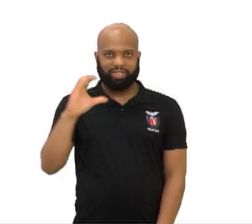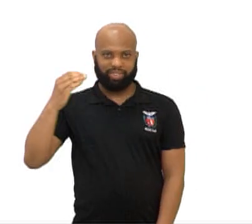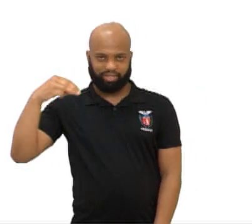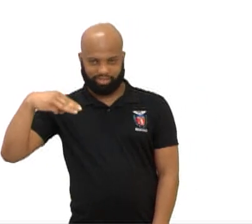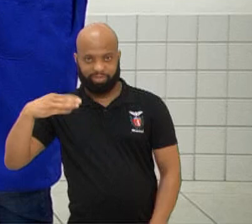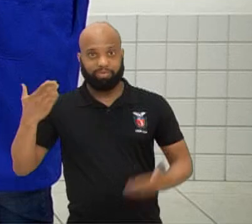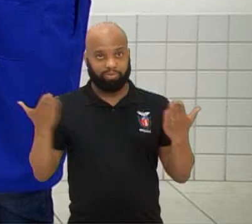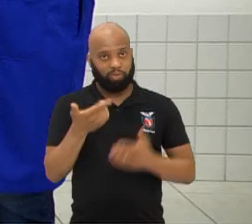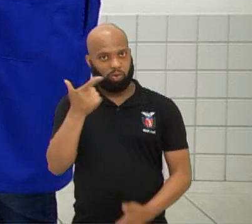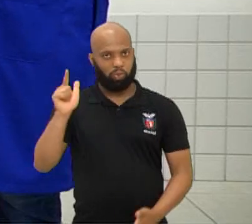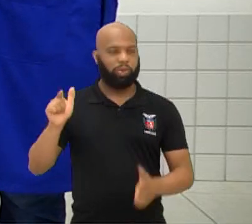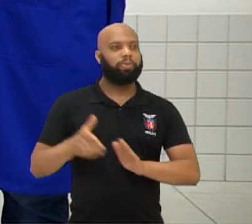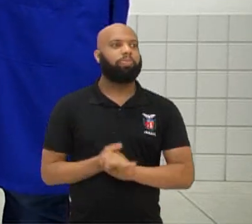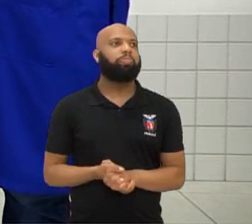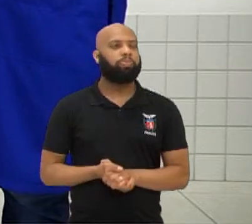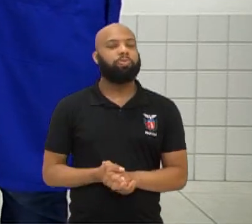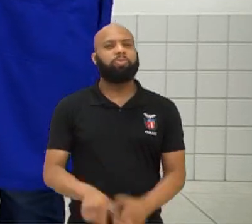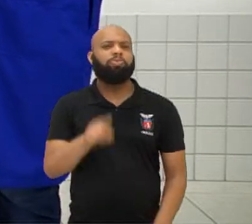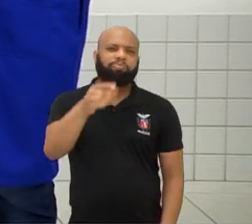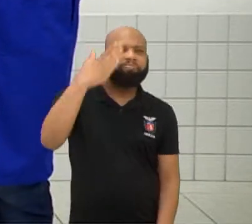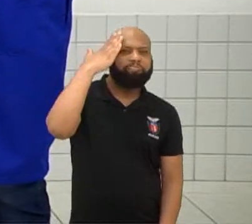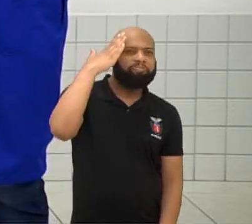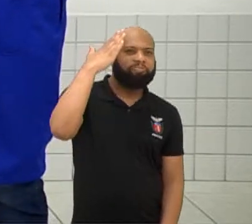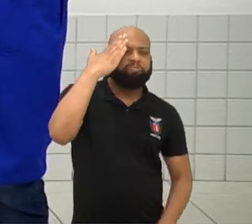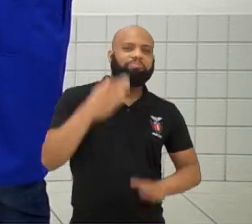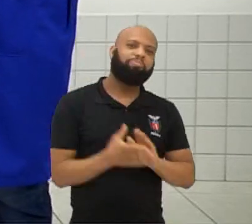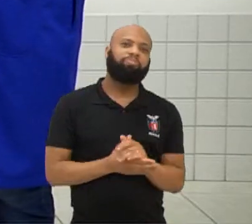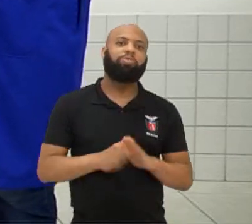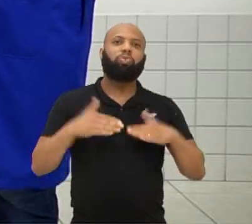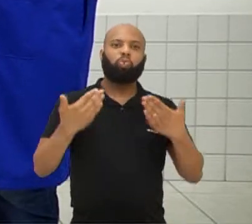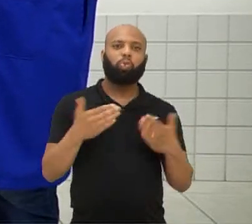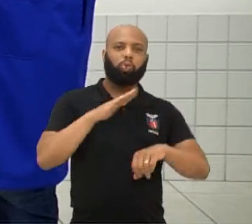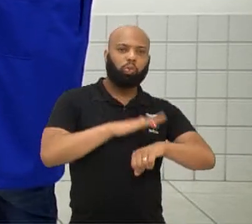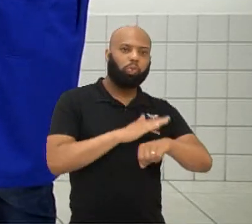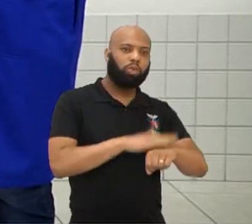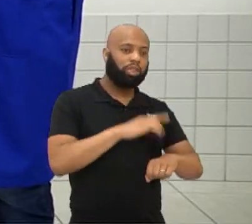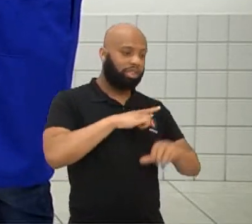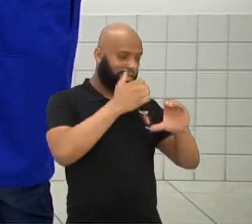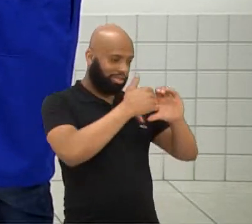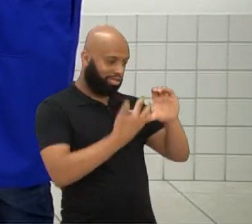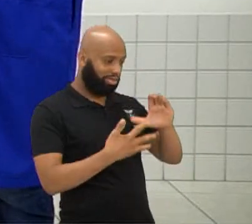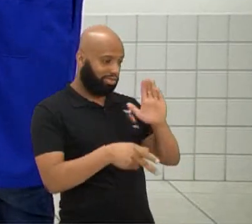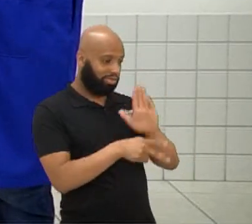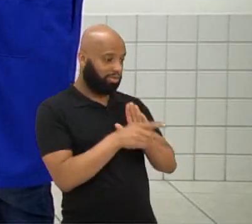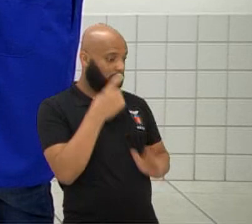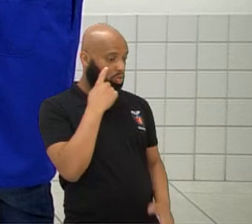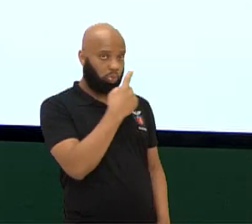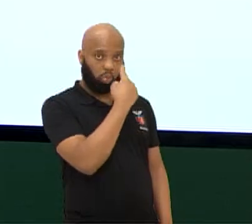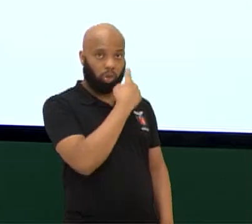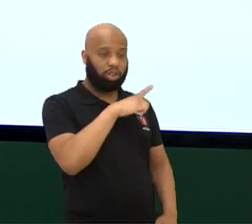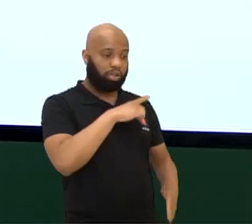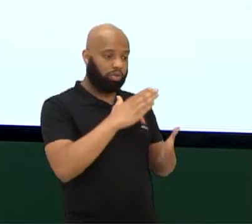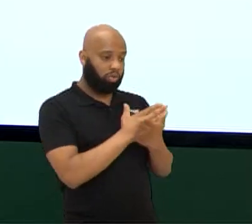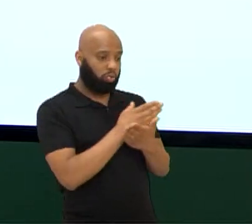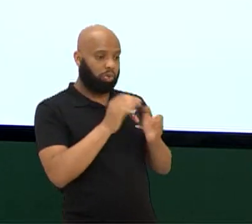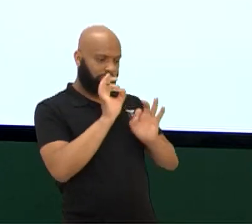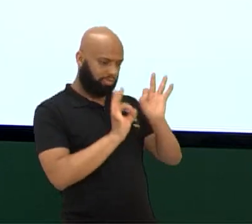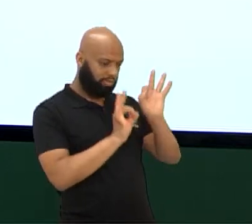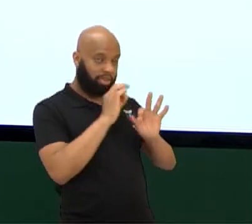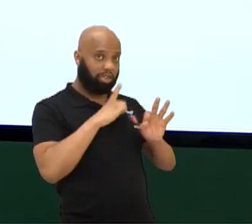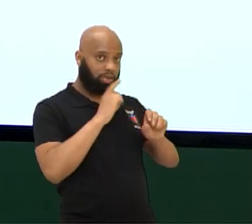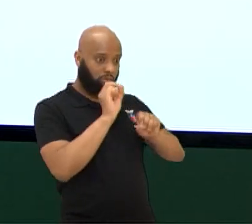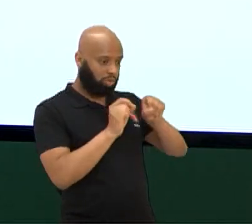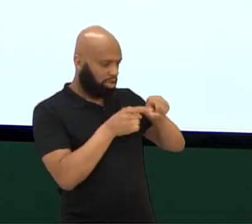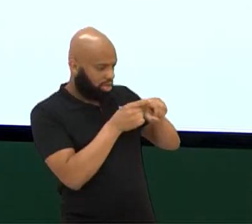vamos para a próxima tela. Ó, você sabia que quando você tem a característica do olho, então você tem um regulador, onde você tem a